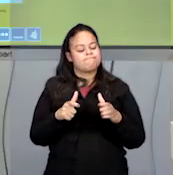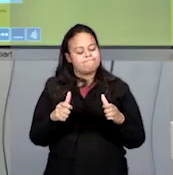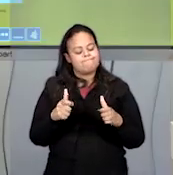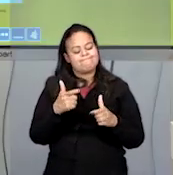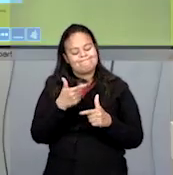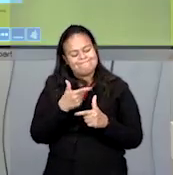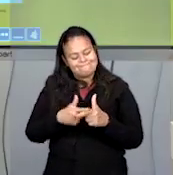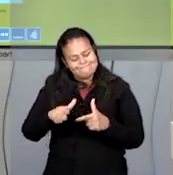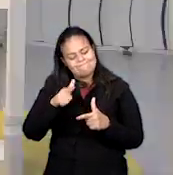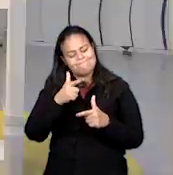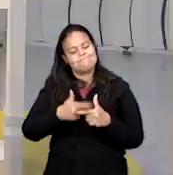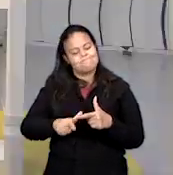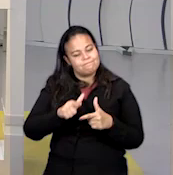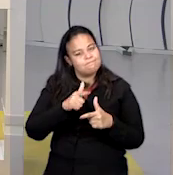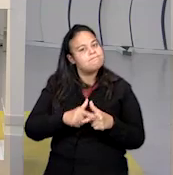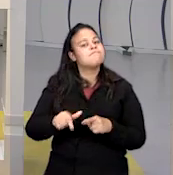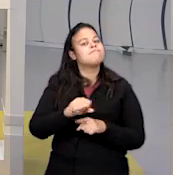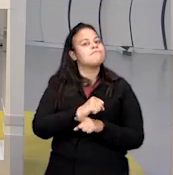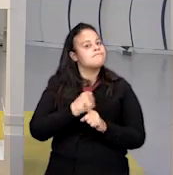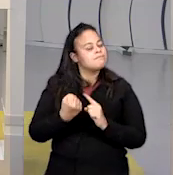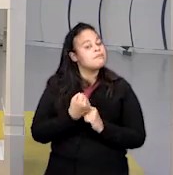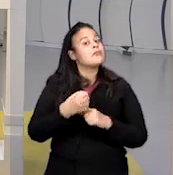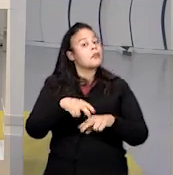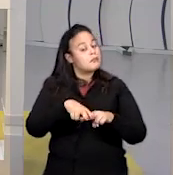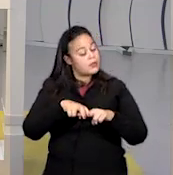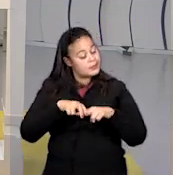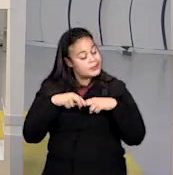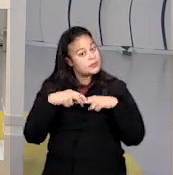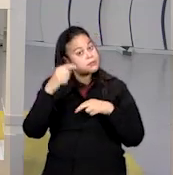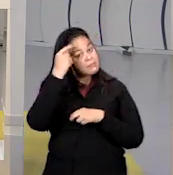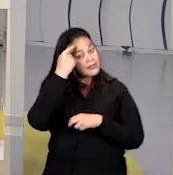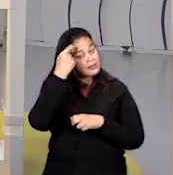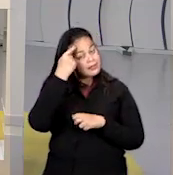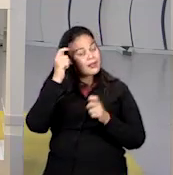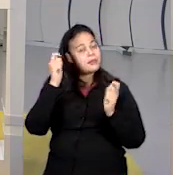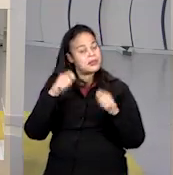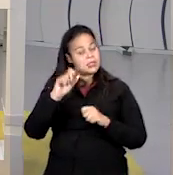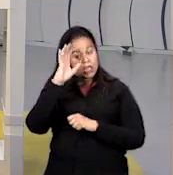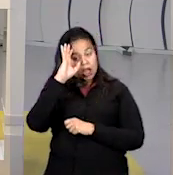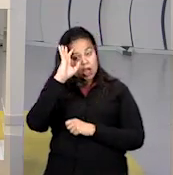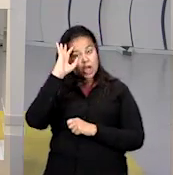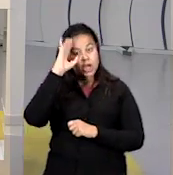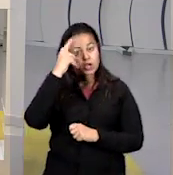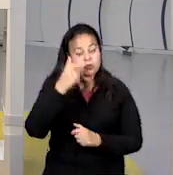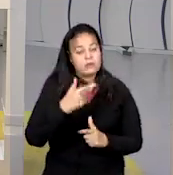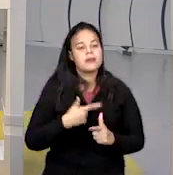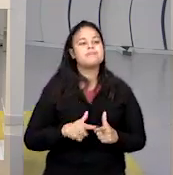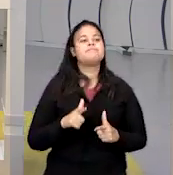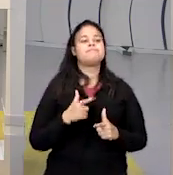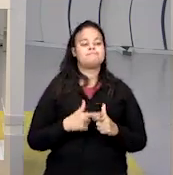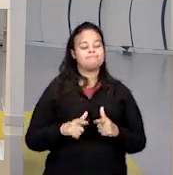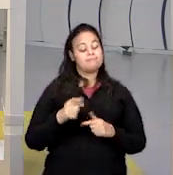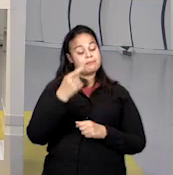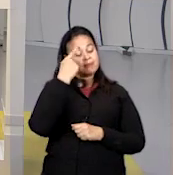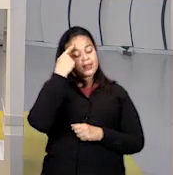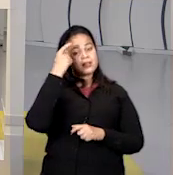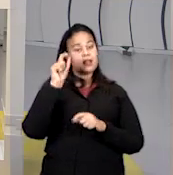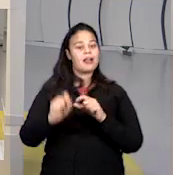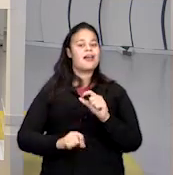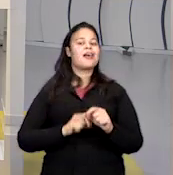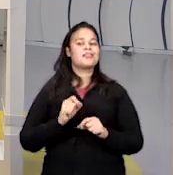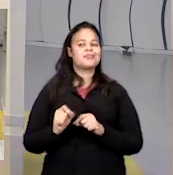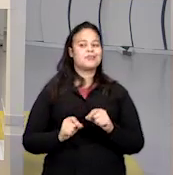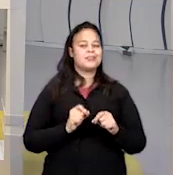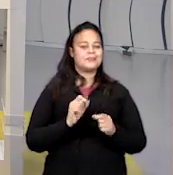problemas para a nossa sociedade. E por isso que a gente tem que pensar em algumas soluções, né? A gente tem que pensar